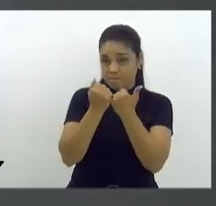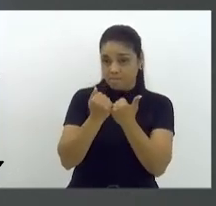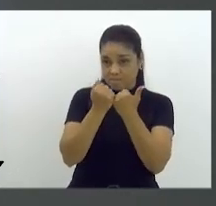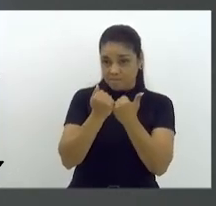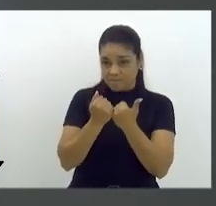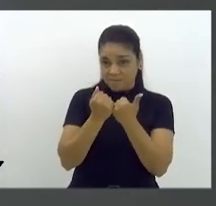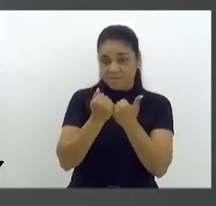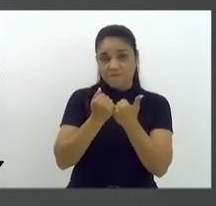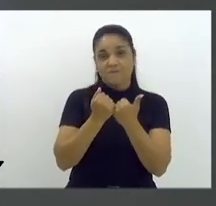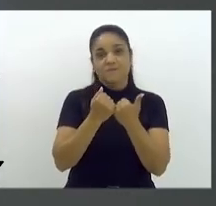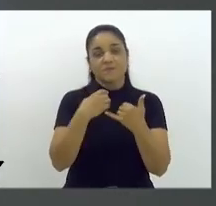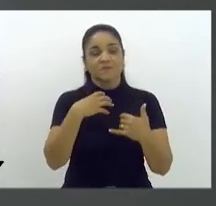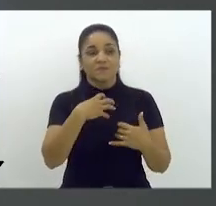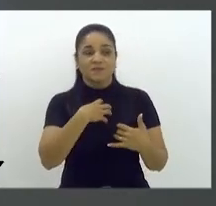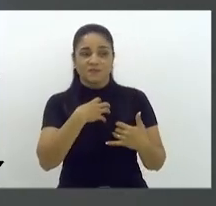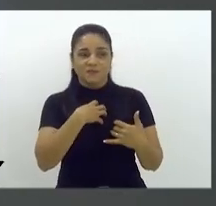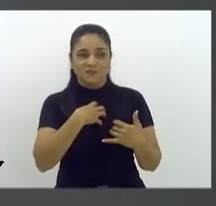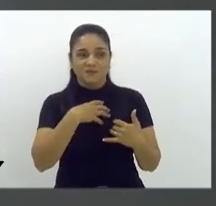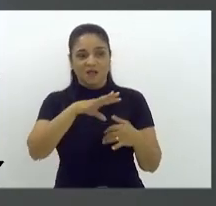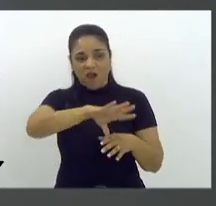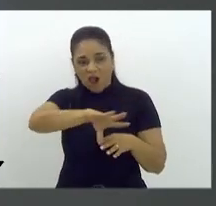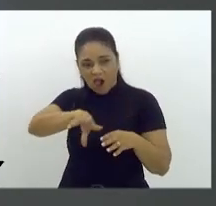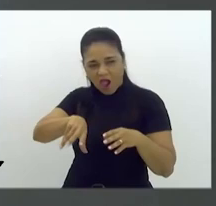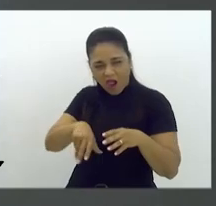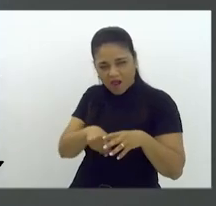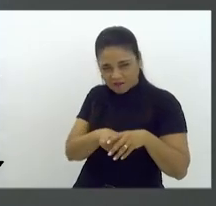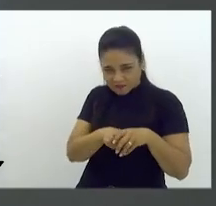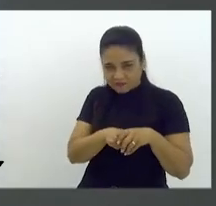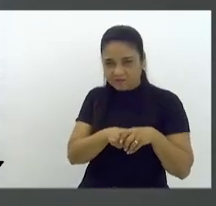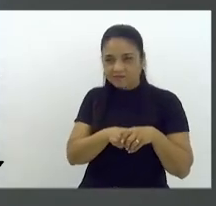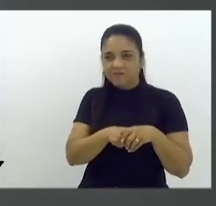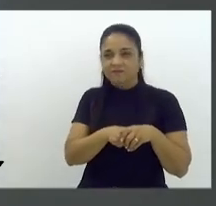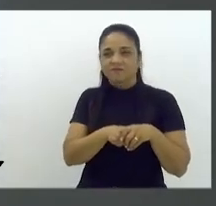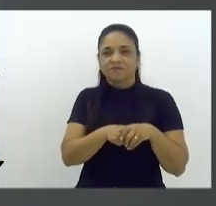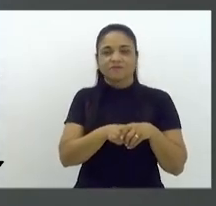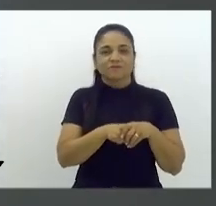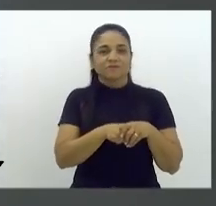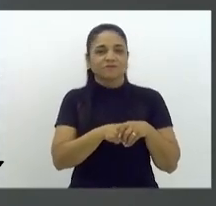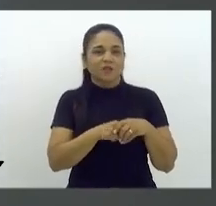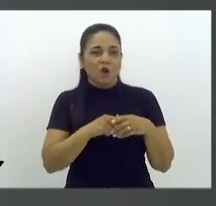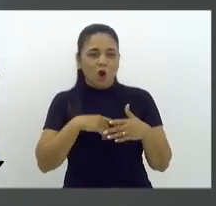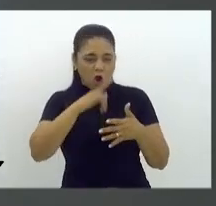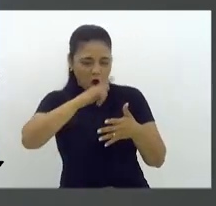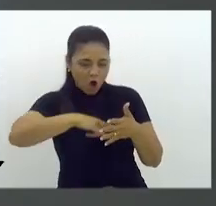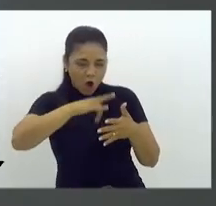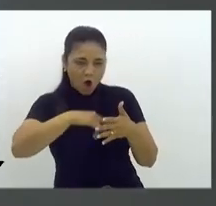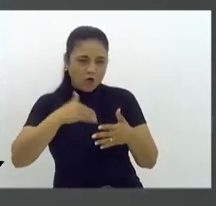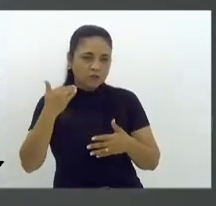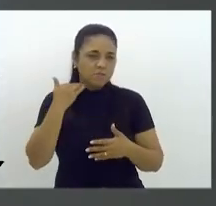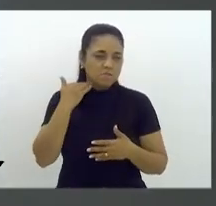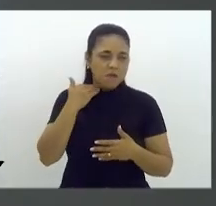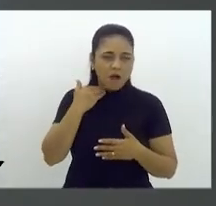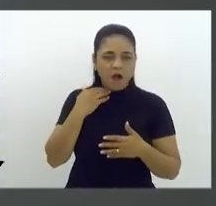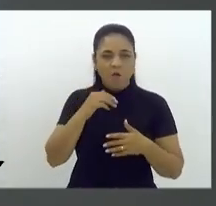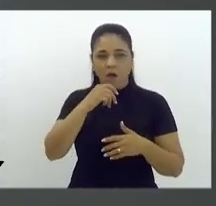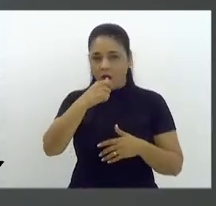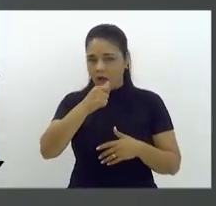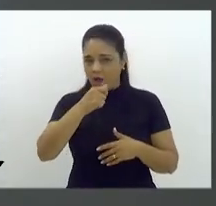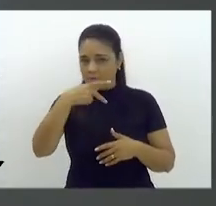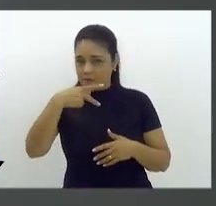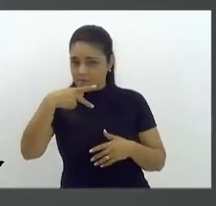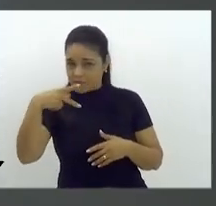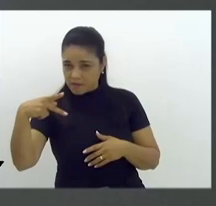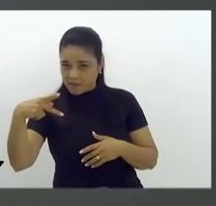estelionatos estelionato sentimental por exemplo furto por acesso a contas acesso ao aplicativo de uma pessoa muitas vezes